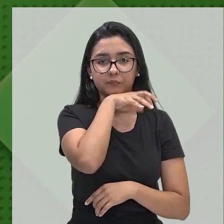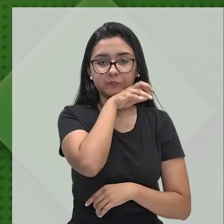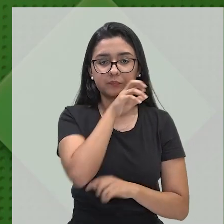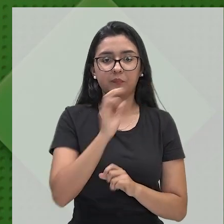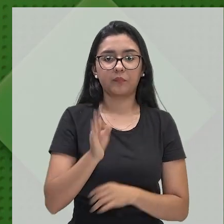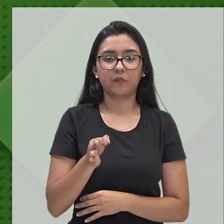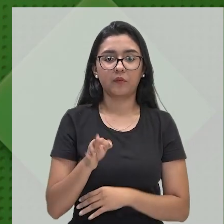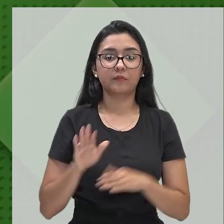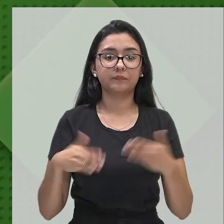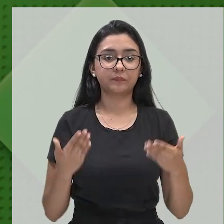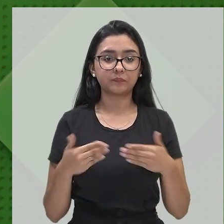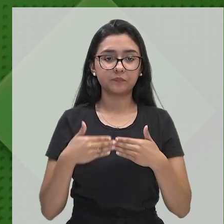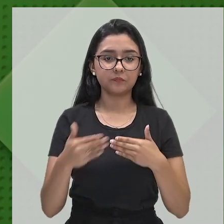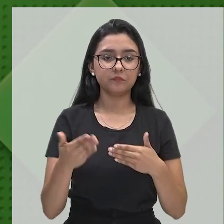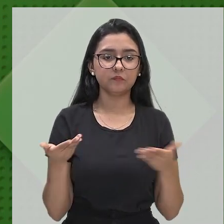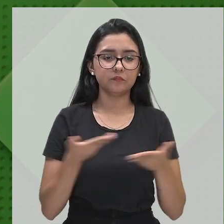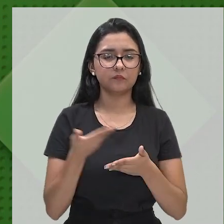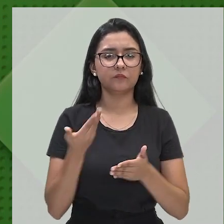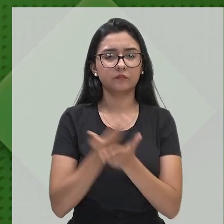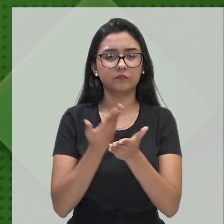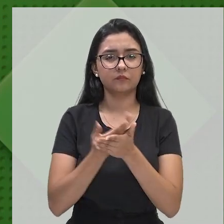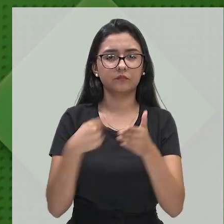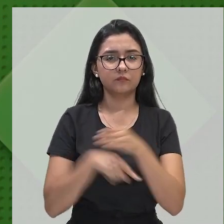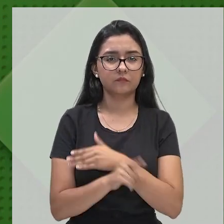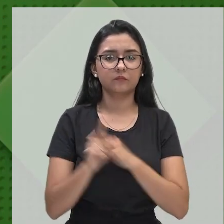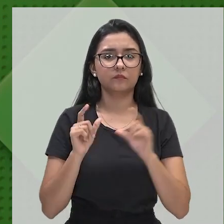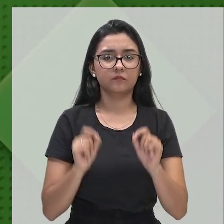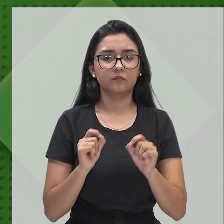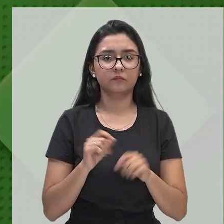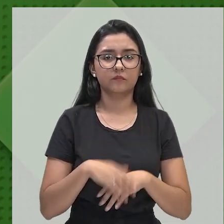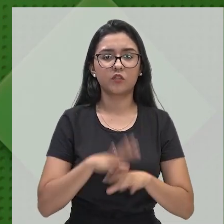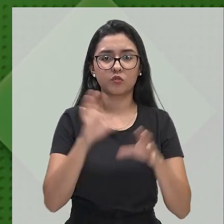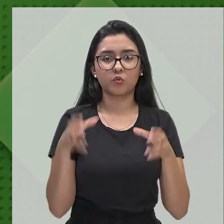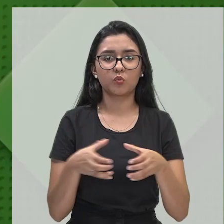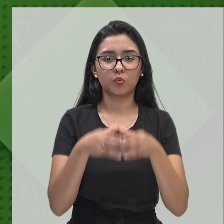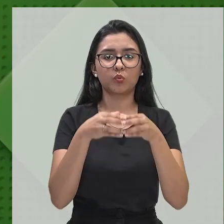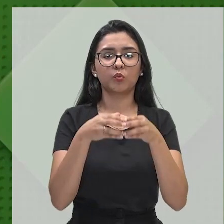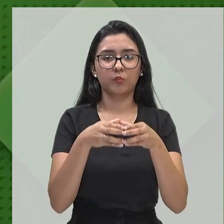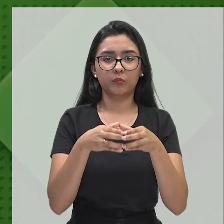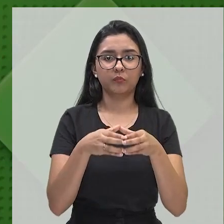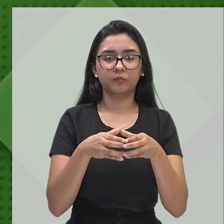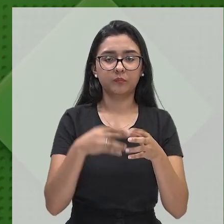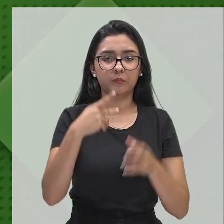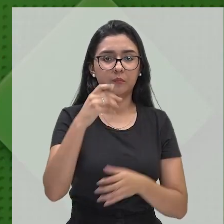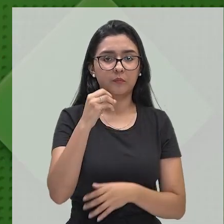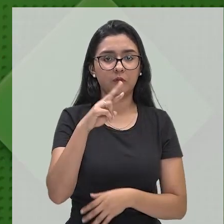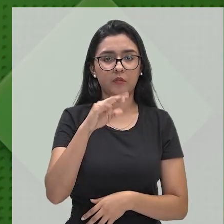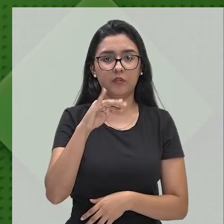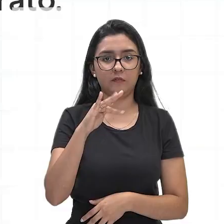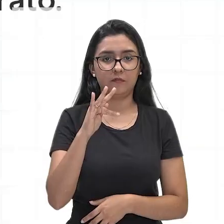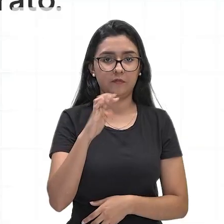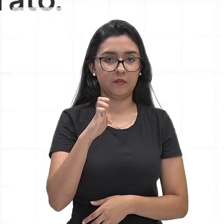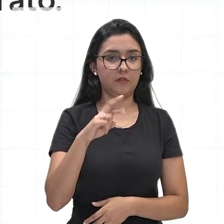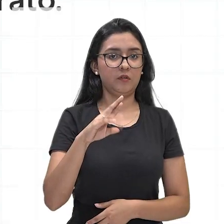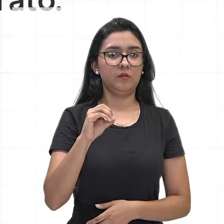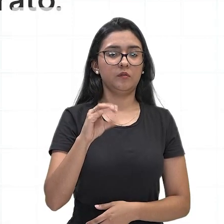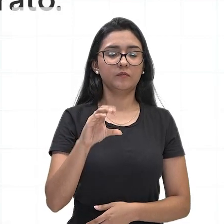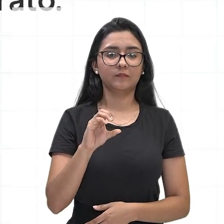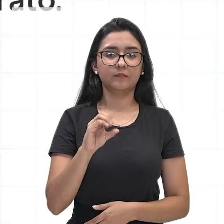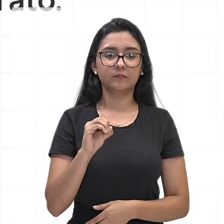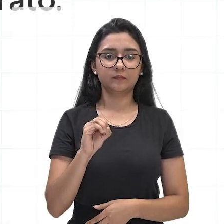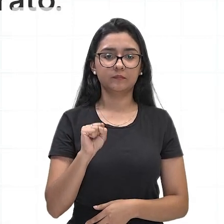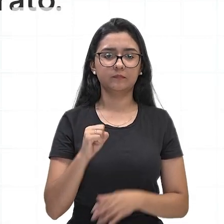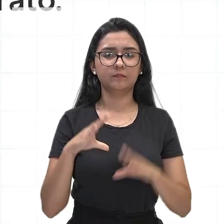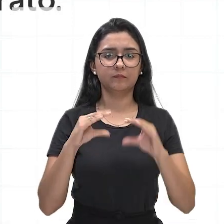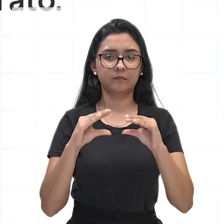certo? Bom, para a gente continuar, a gente vai aprofundar o conhecimento nesse grupo de poríferos, que são as esponjas. Então,